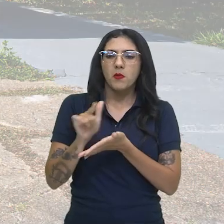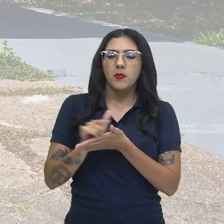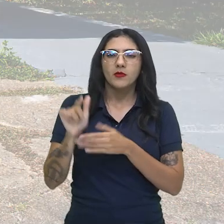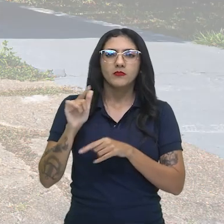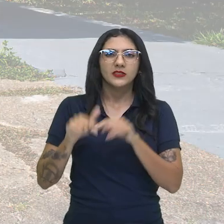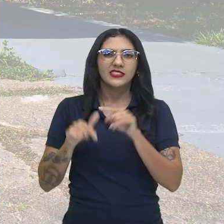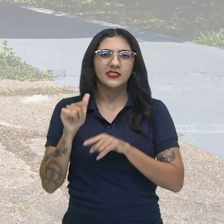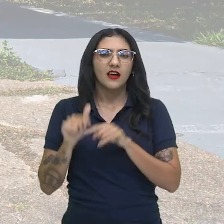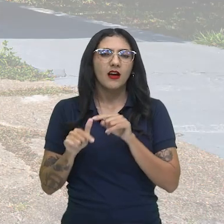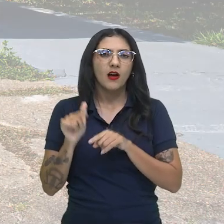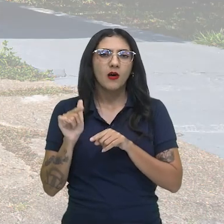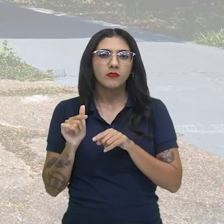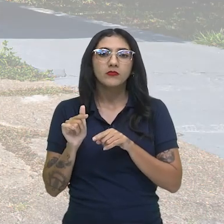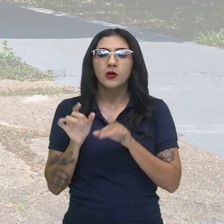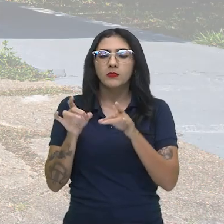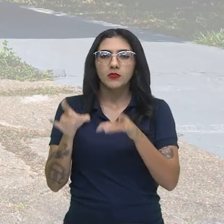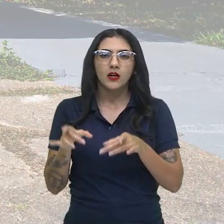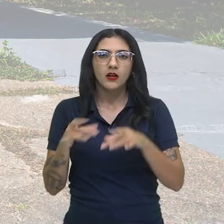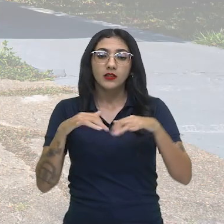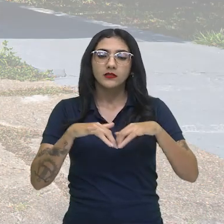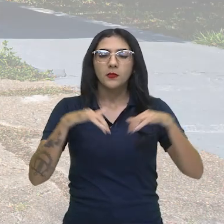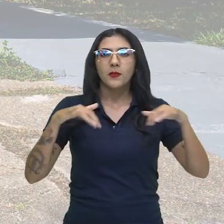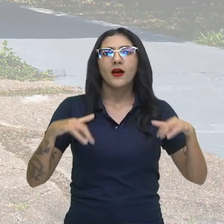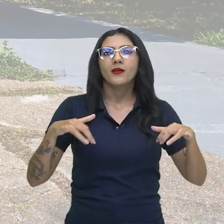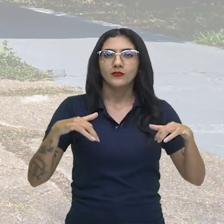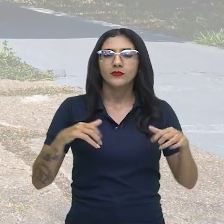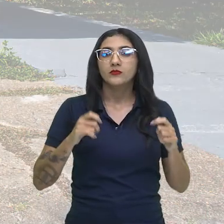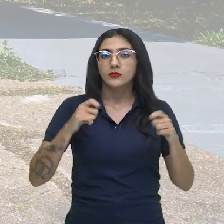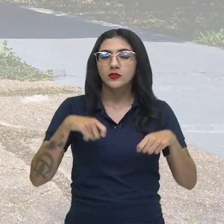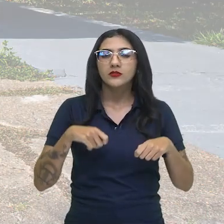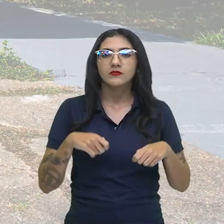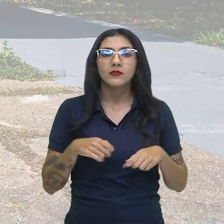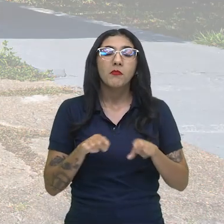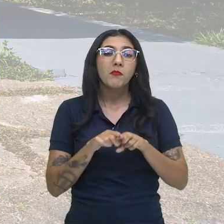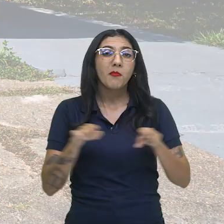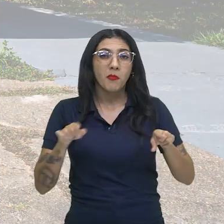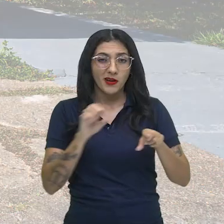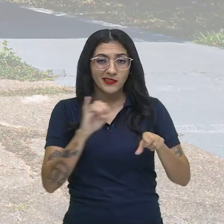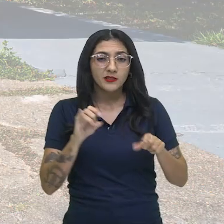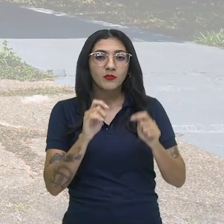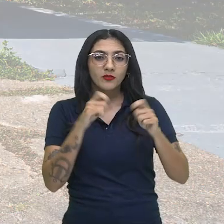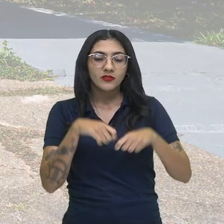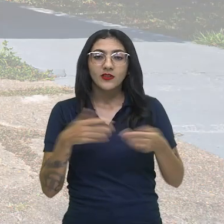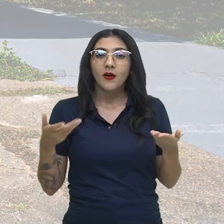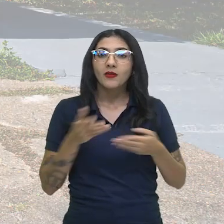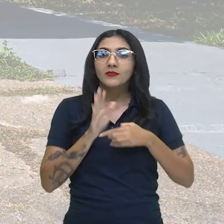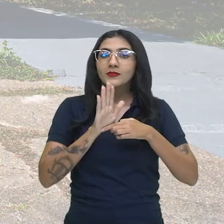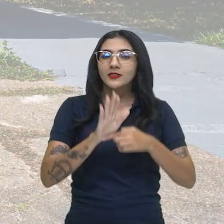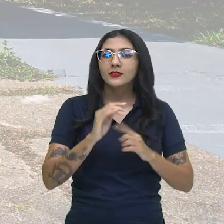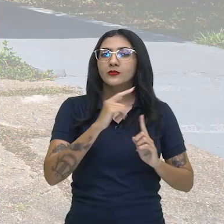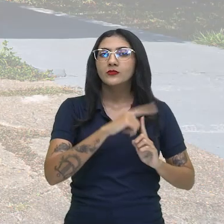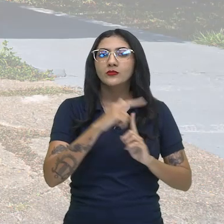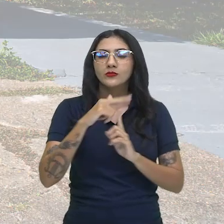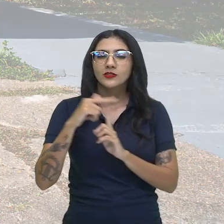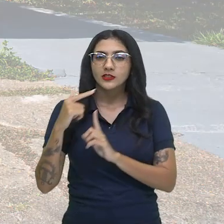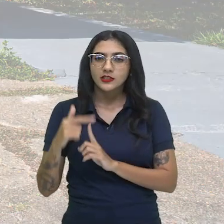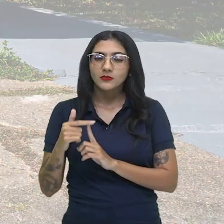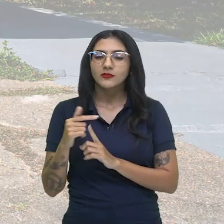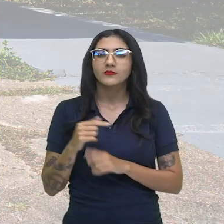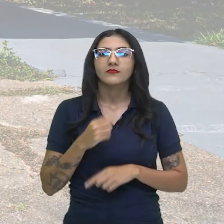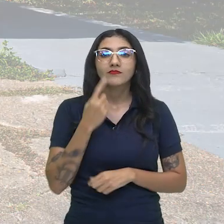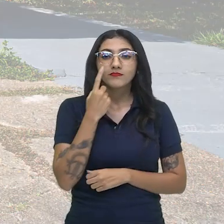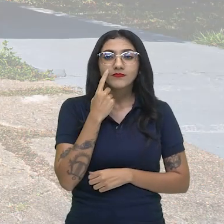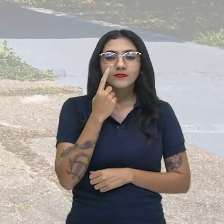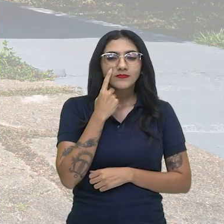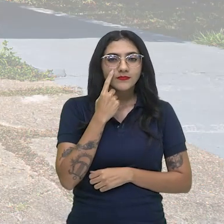está enxuto, aí você coloca em outro, separa desse jeito, certo? Mas, se for possível, vamos aos coletores. Então, trouxemos aqui para vocês,